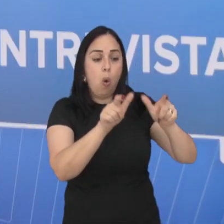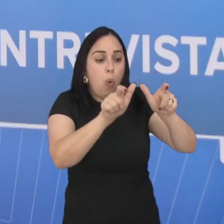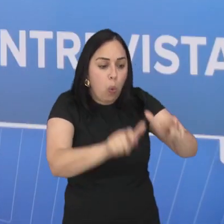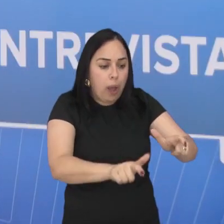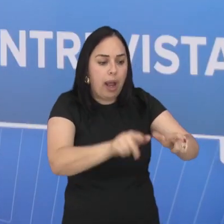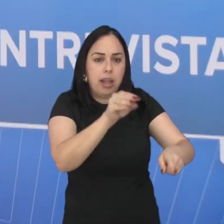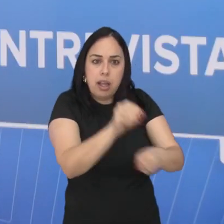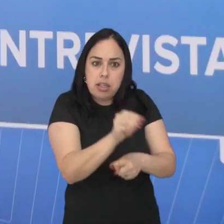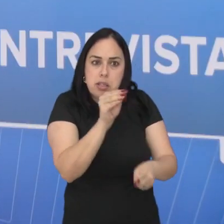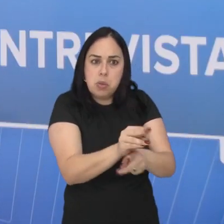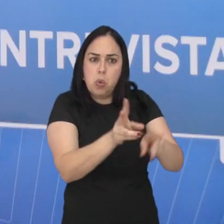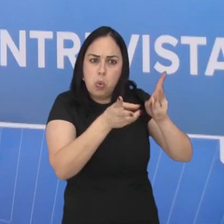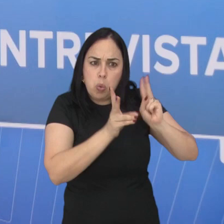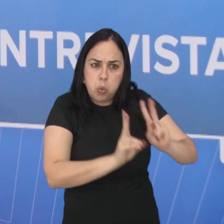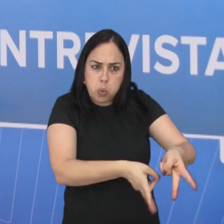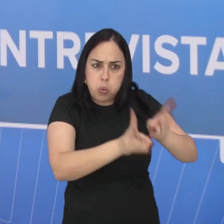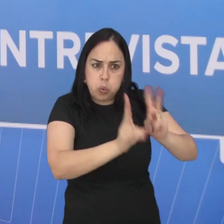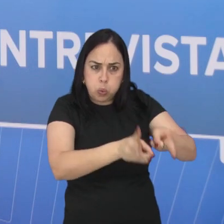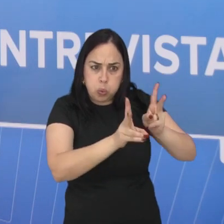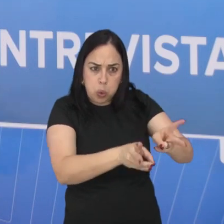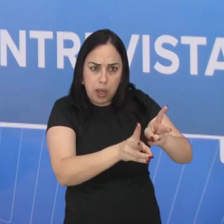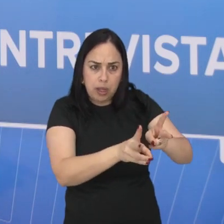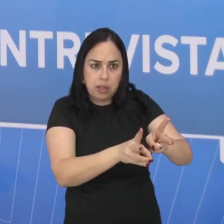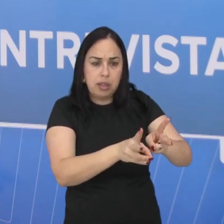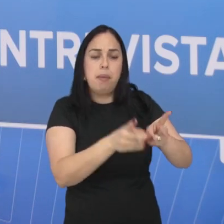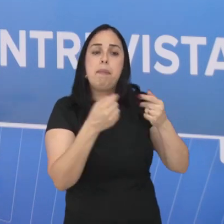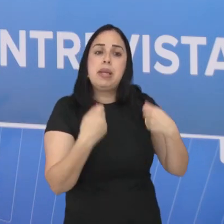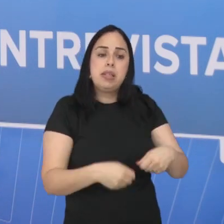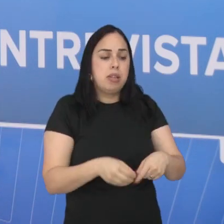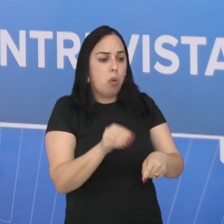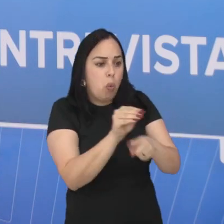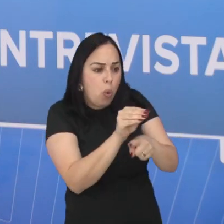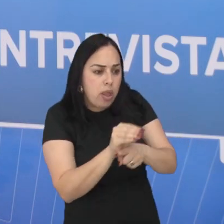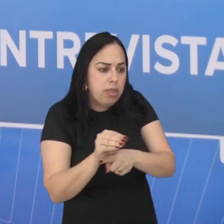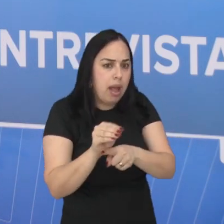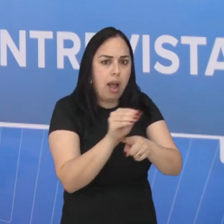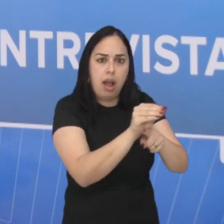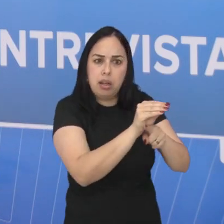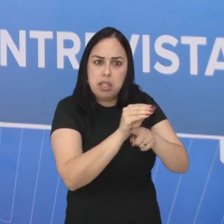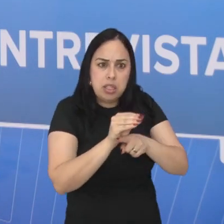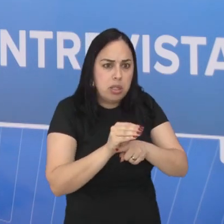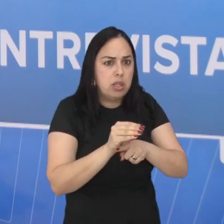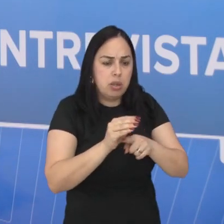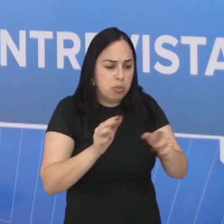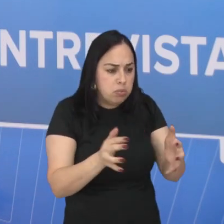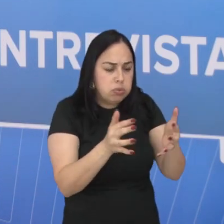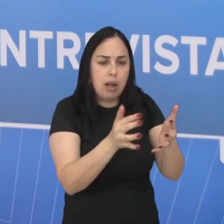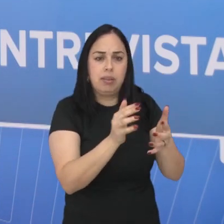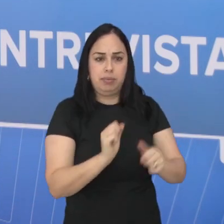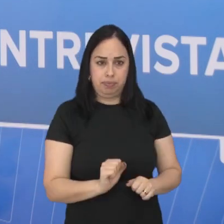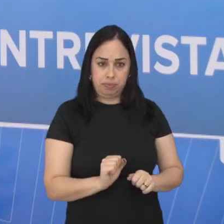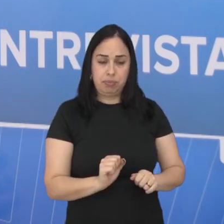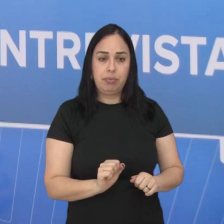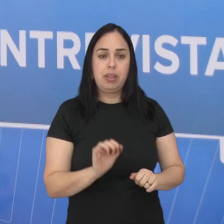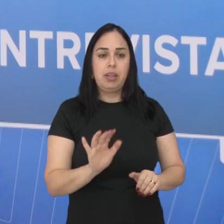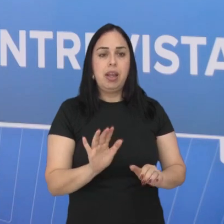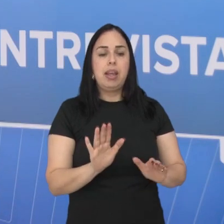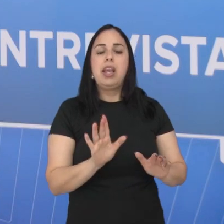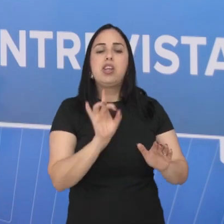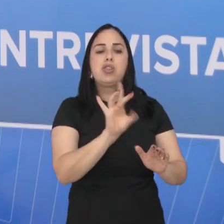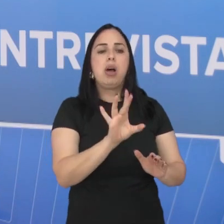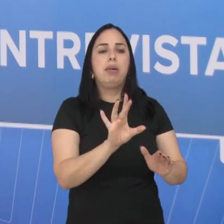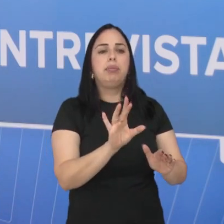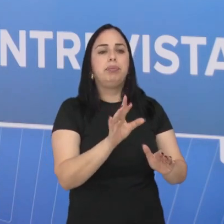permanente, é importante a gente ressaltar o conceito de preservação e conservação, que são duas diferenças fundamentais. A preservação ela